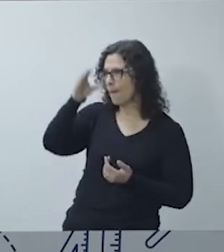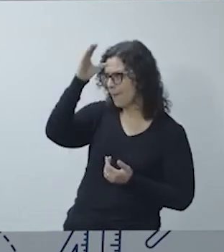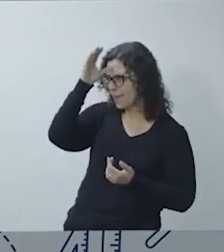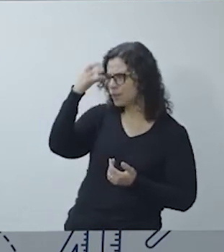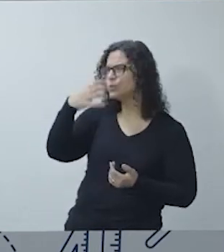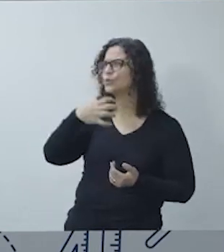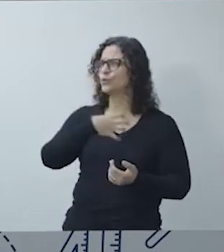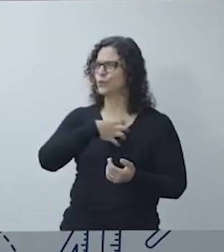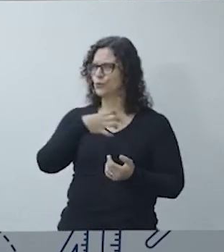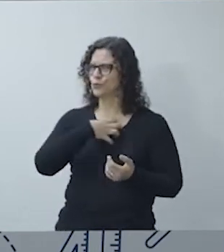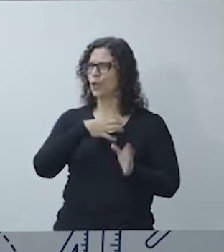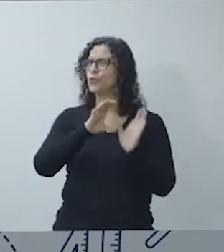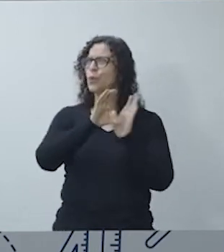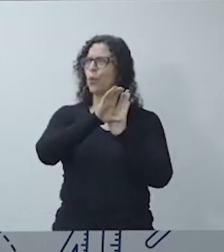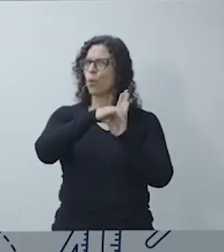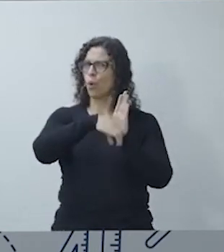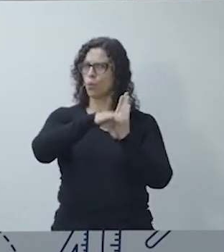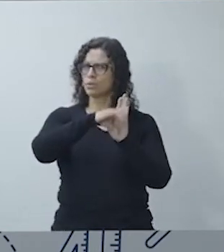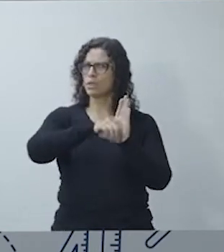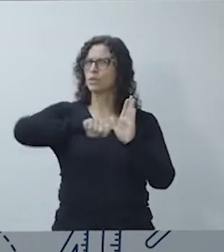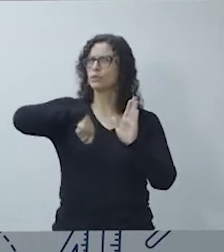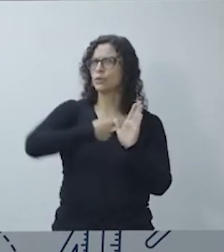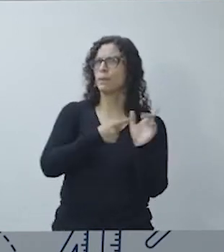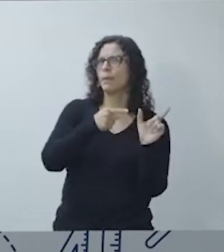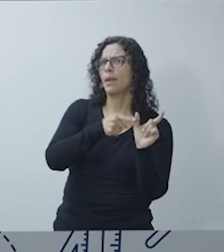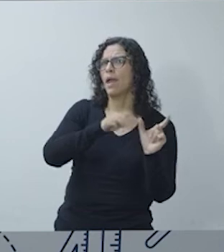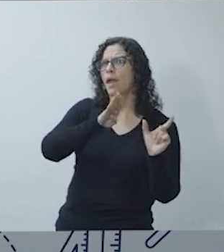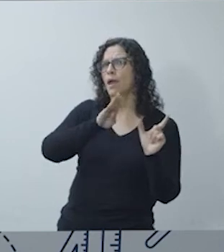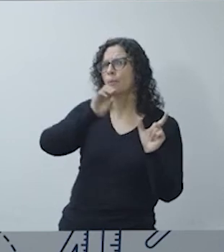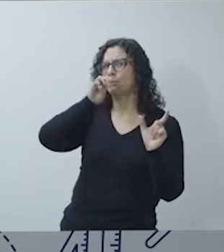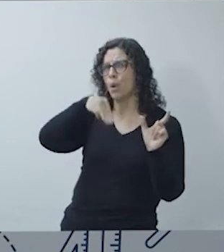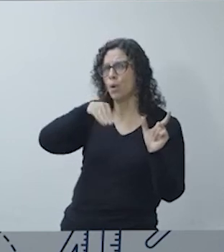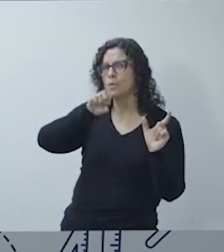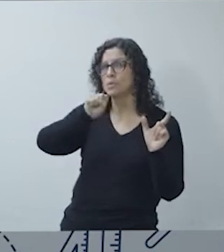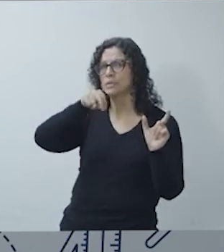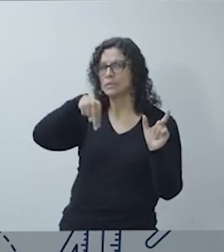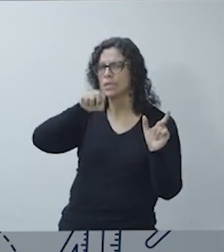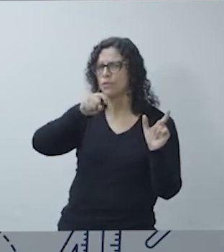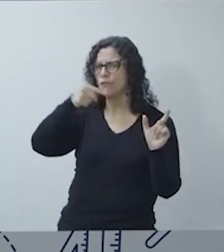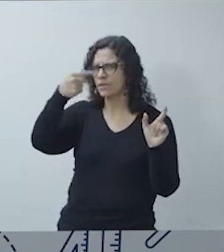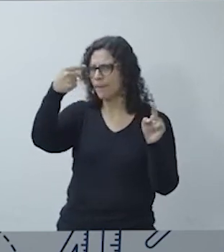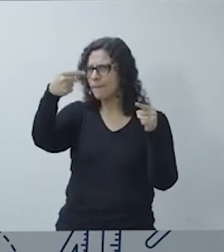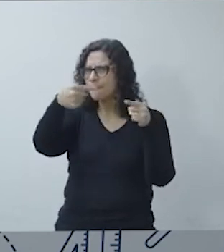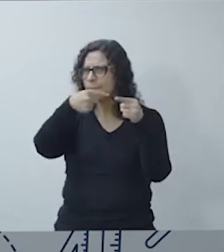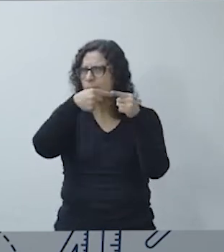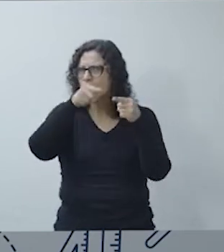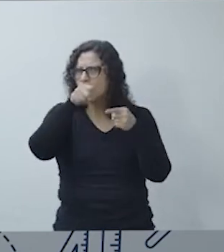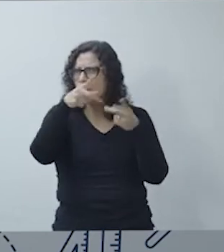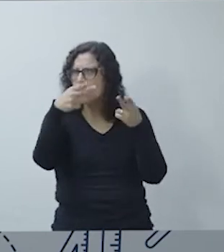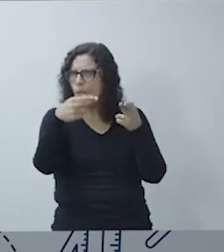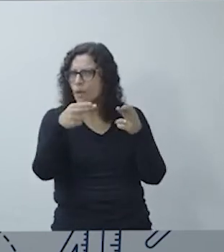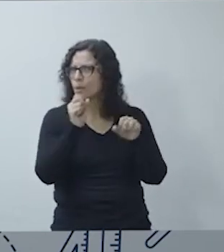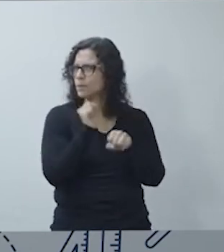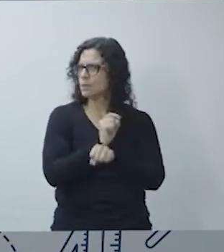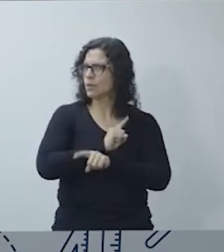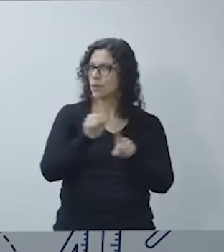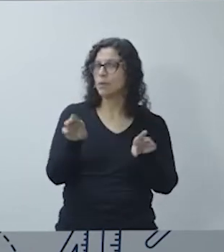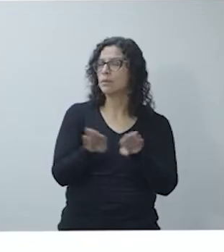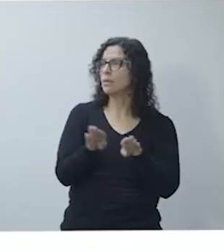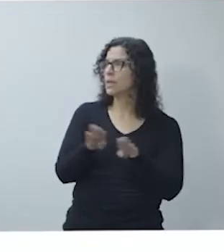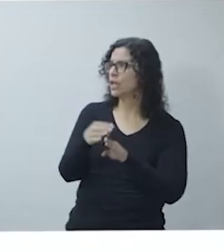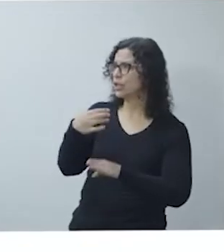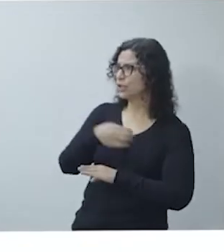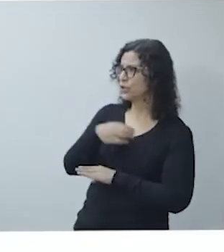uma ideia do que seria esse bom senso. Será que foi a mesma coisa que você pensou? Espero que não. É